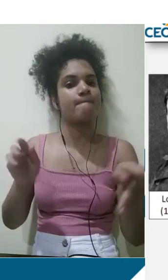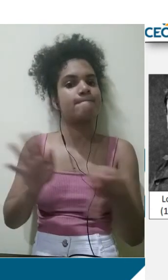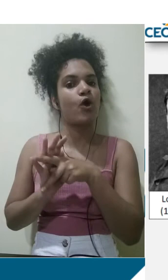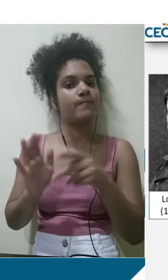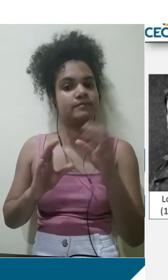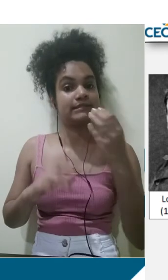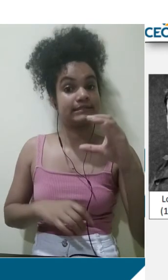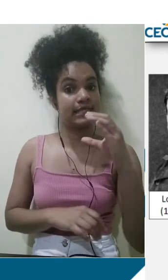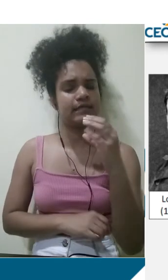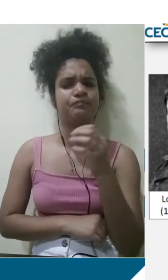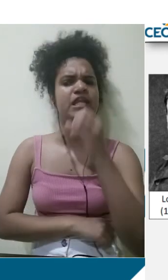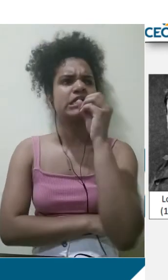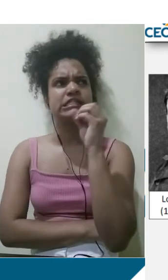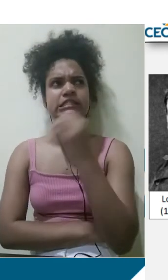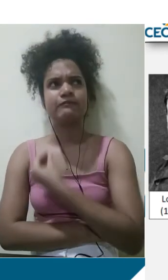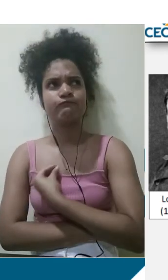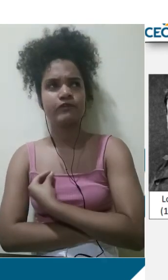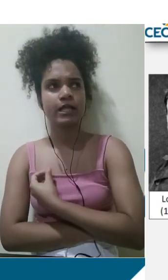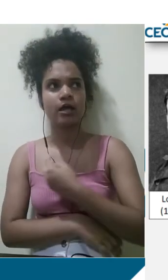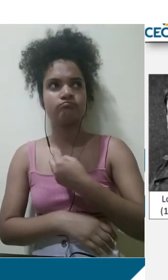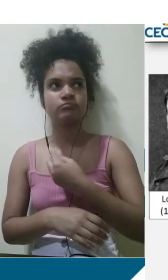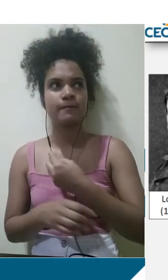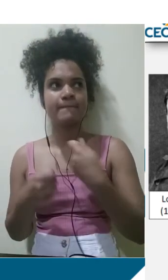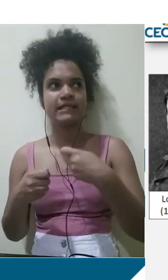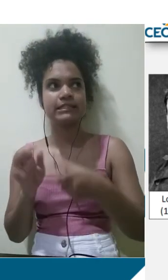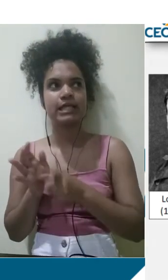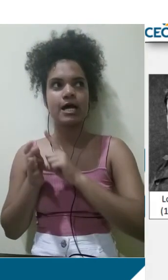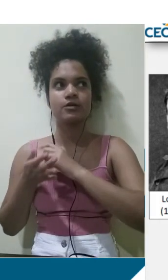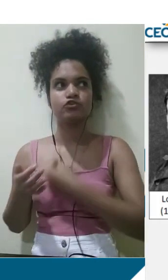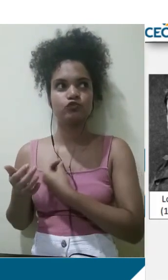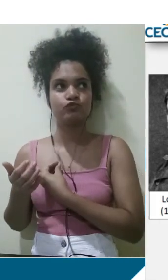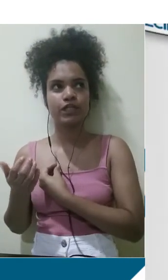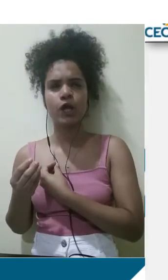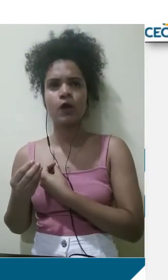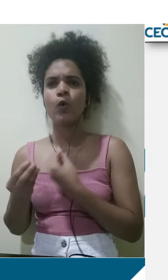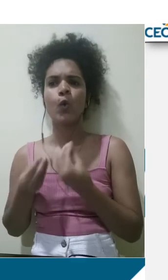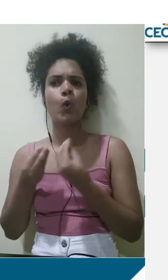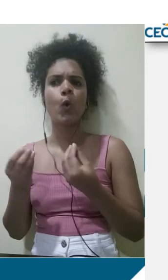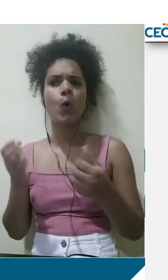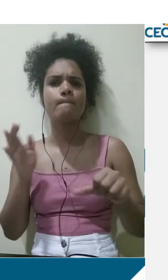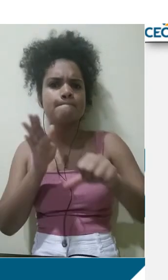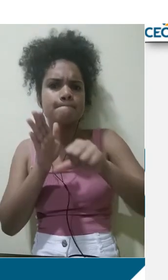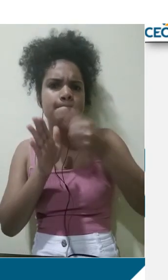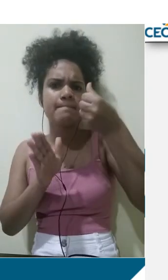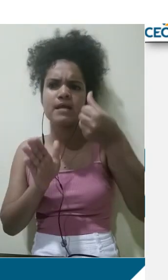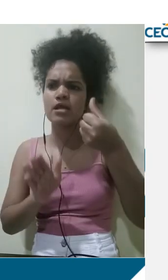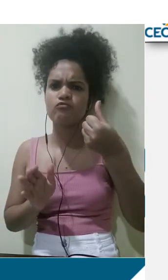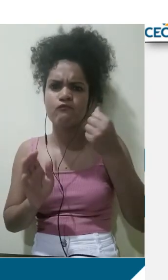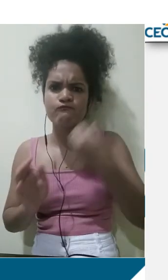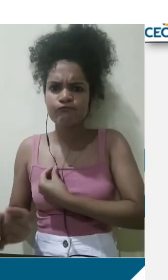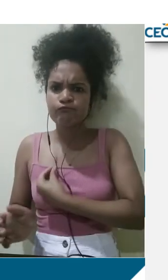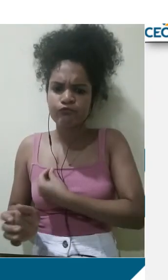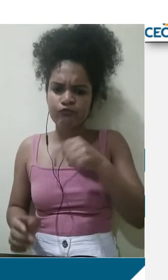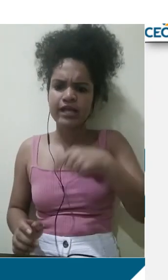ciência: se a vida só pode vir de vida pré-existente, como surgiu o primeiro ser vivo? Como